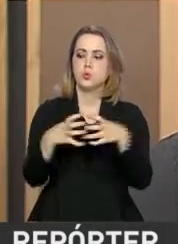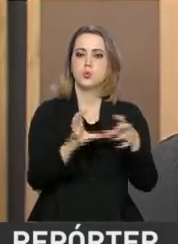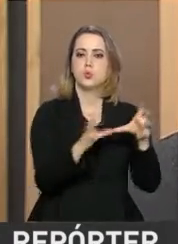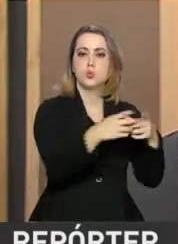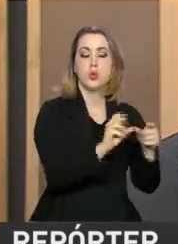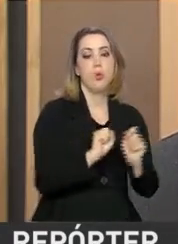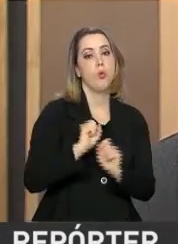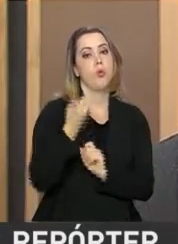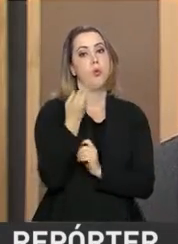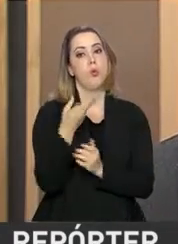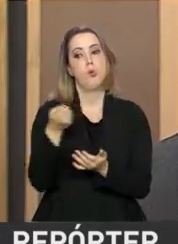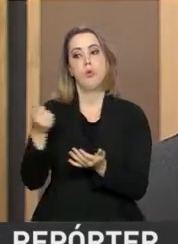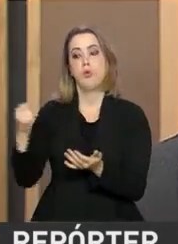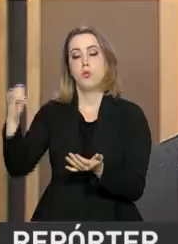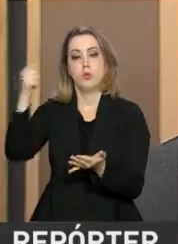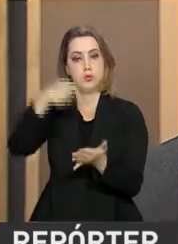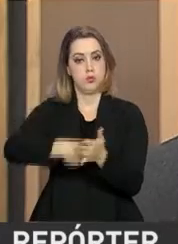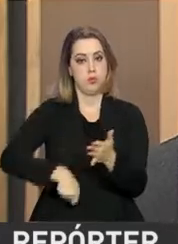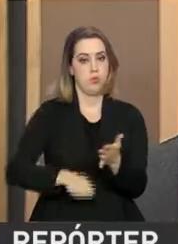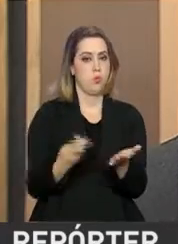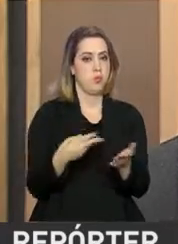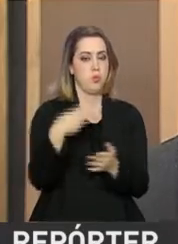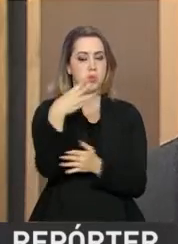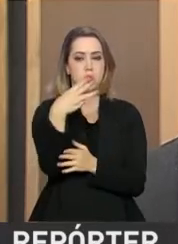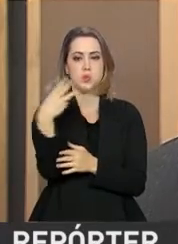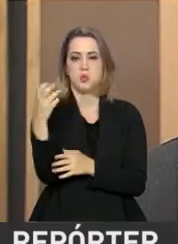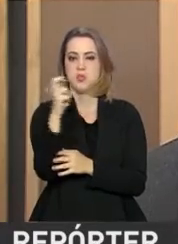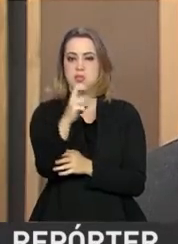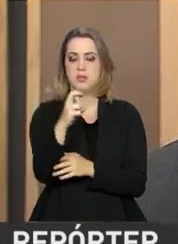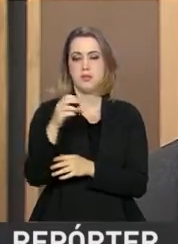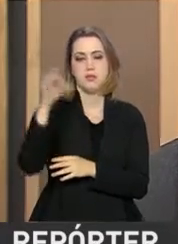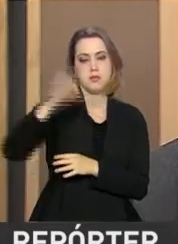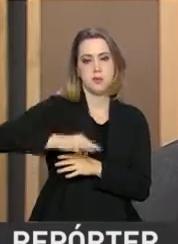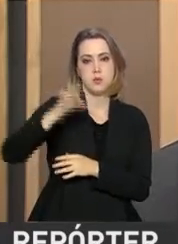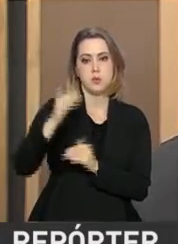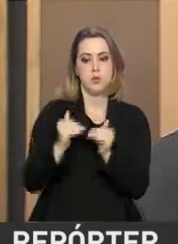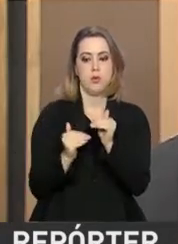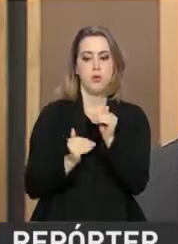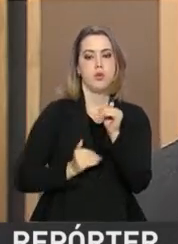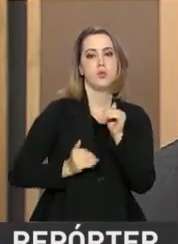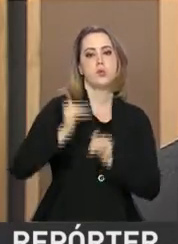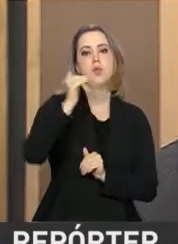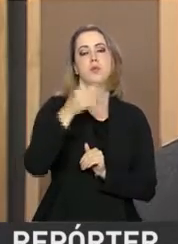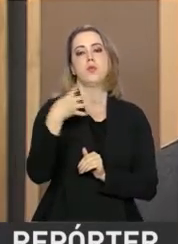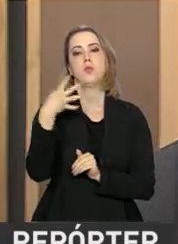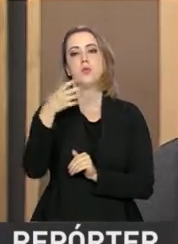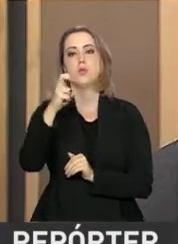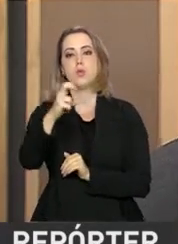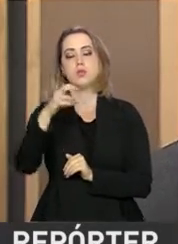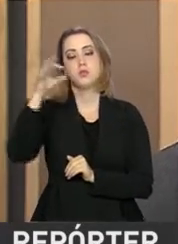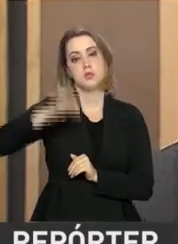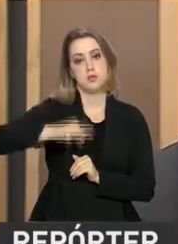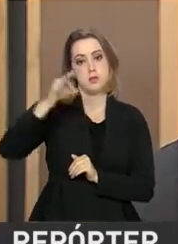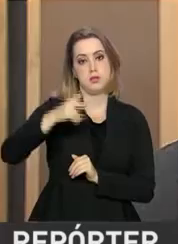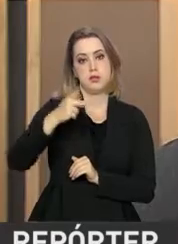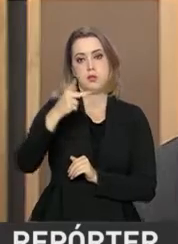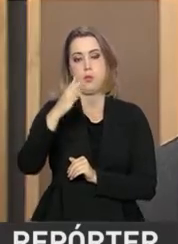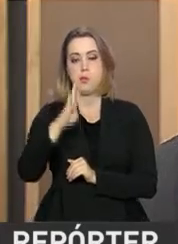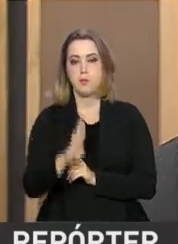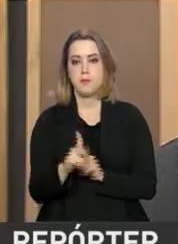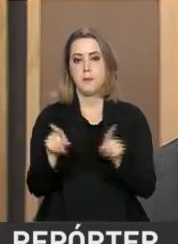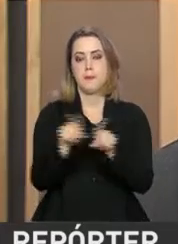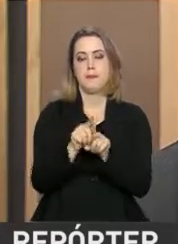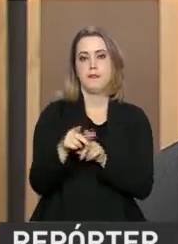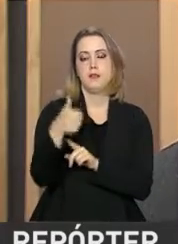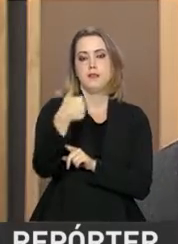ou então a carga tributária que hoje está na faixa de 35 por cento do pib vai ter que subir 45 por cento do pib algo desse estilo e 10